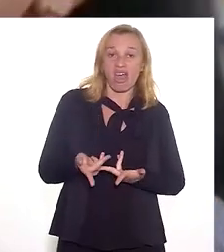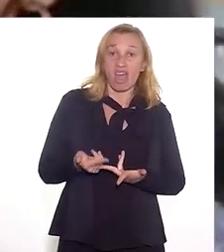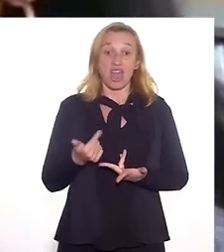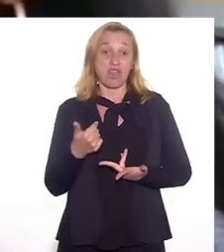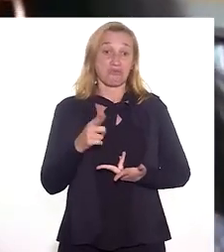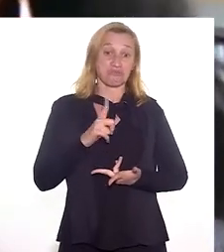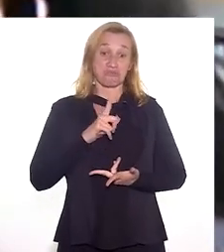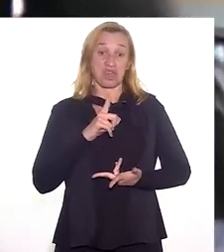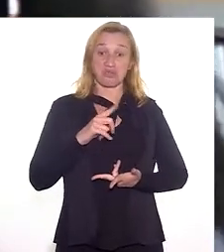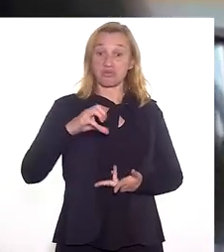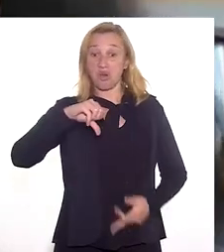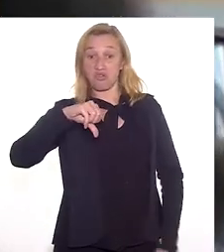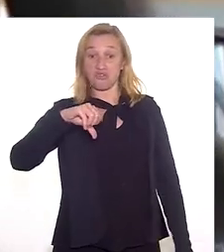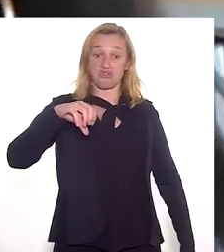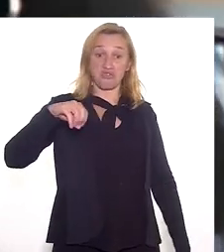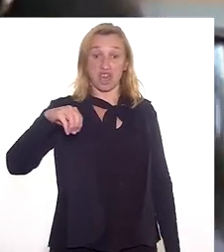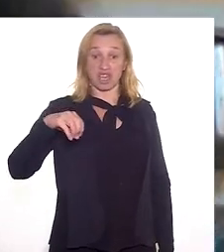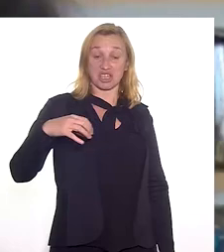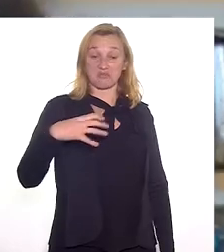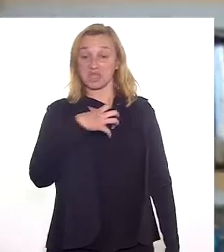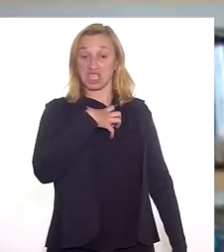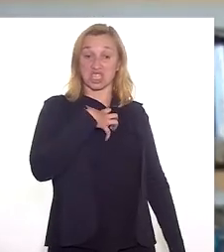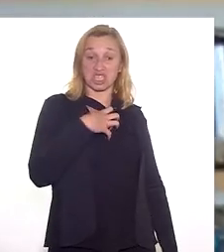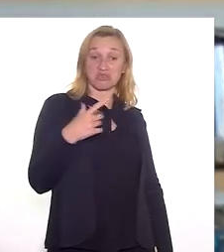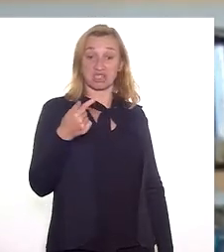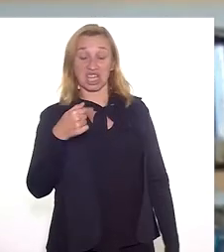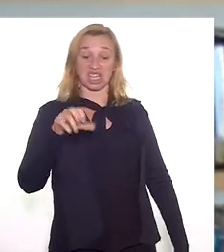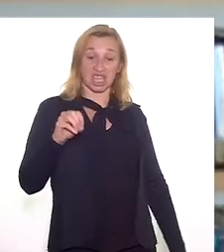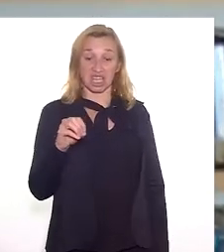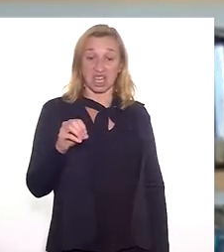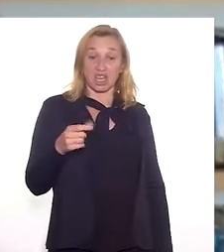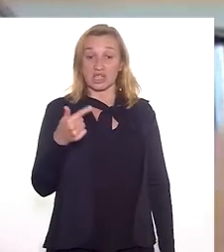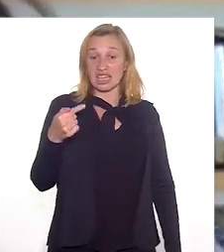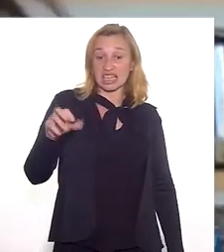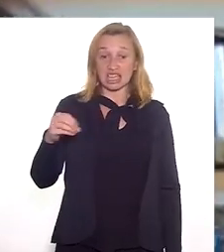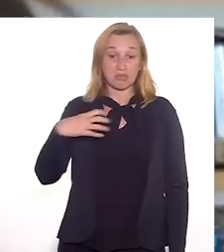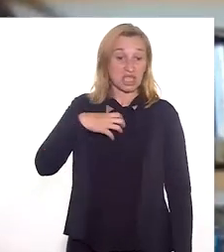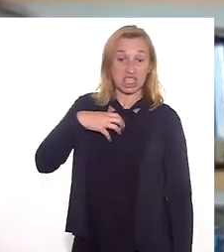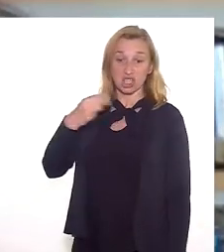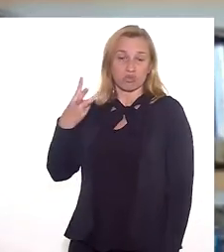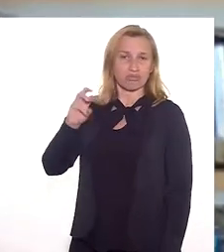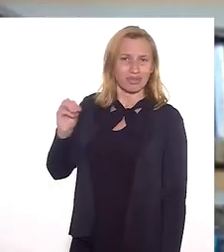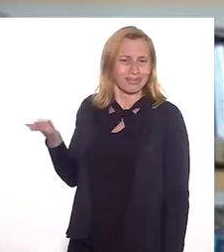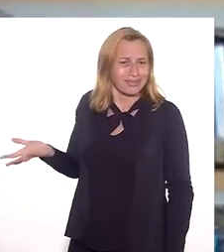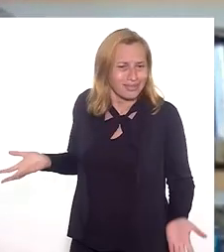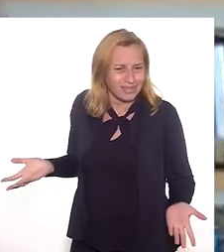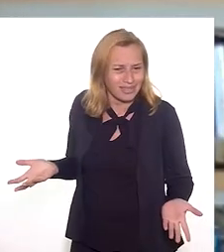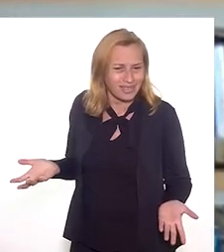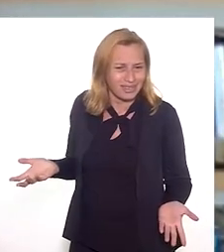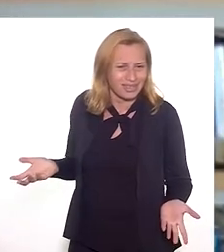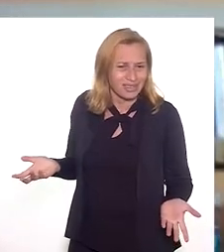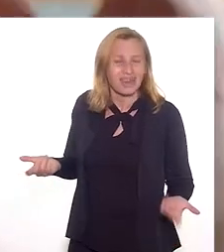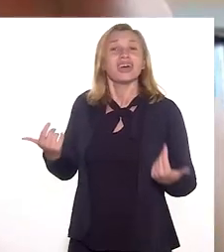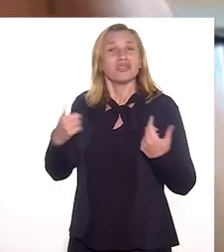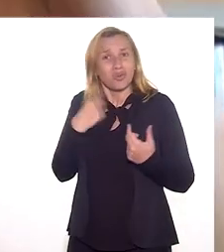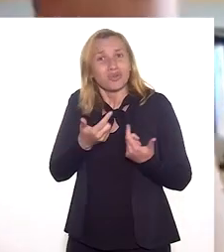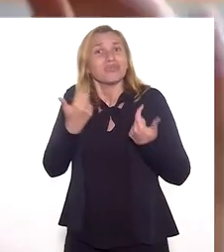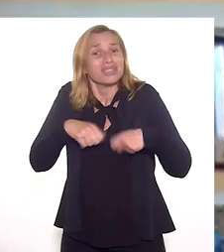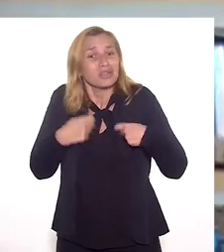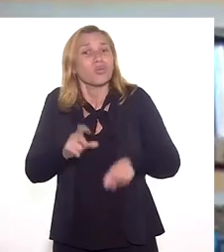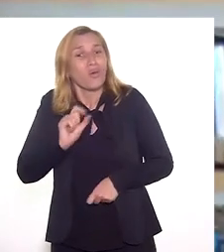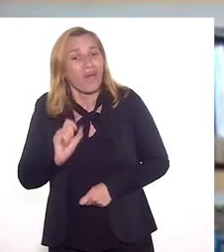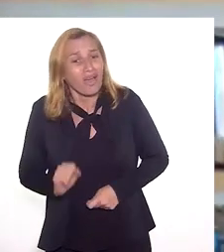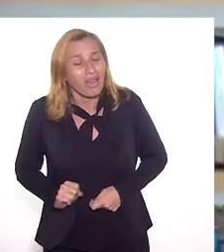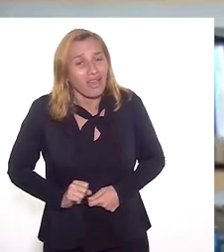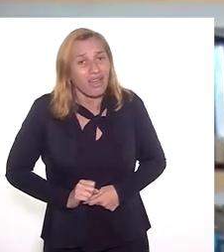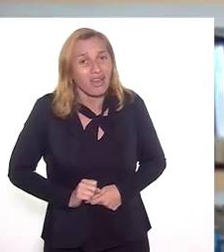falando: ah, eu tenho 90, eu me sinto com 70, eu tenho 70, eu me sinto com 30. Isso não é uma questão de percepção. A